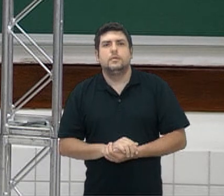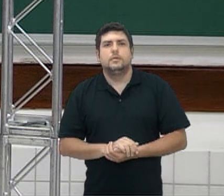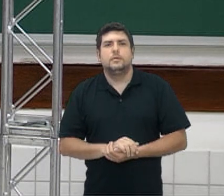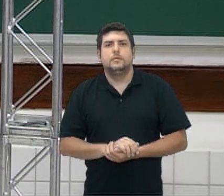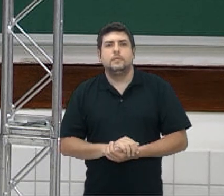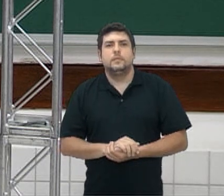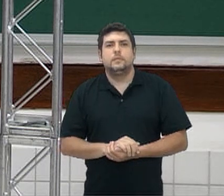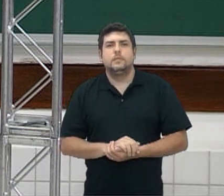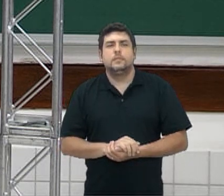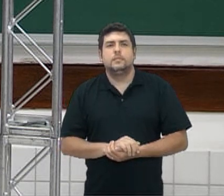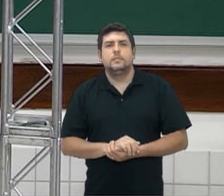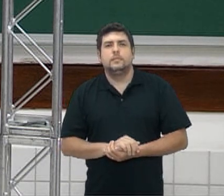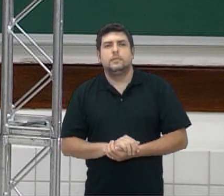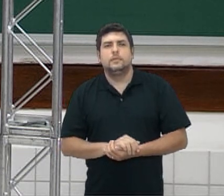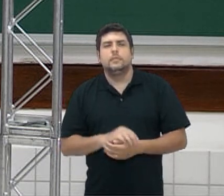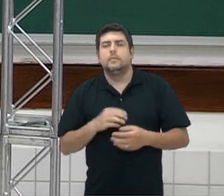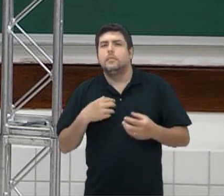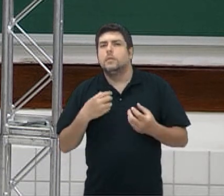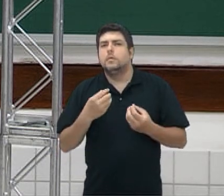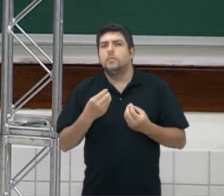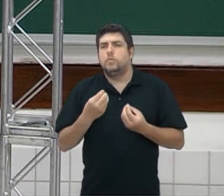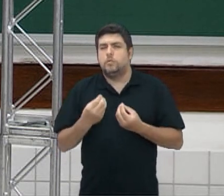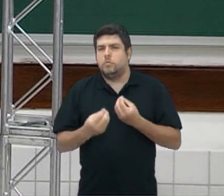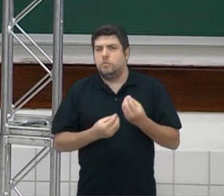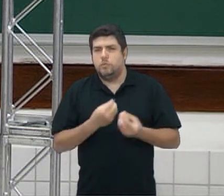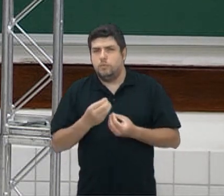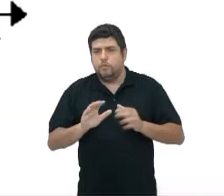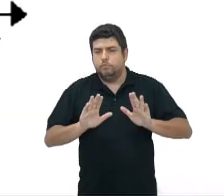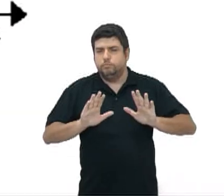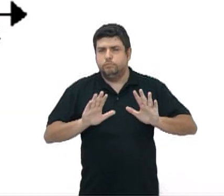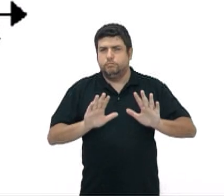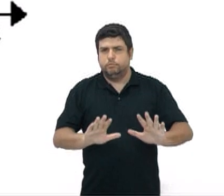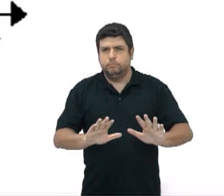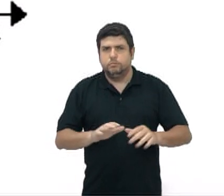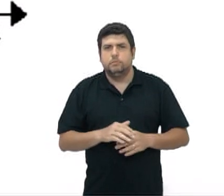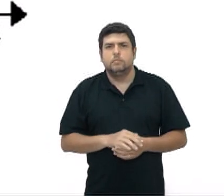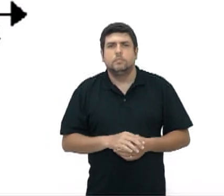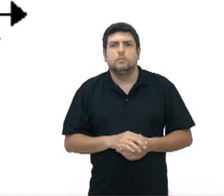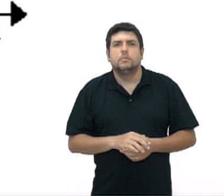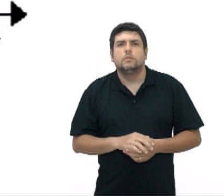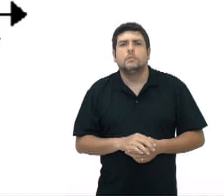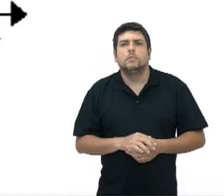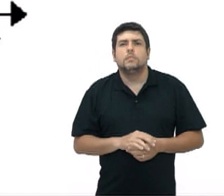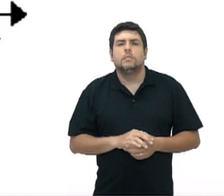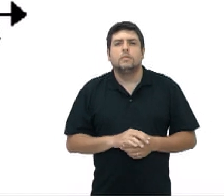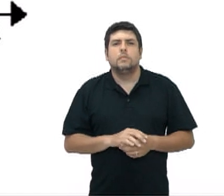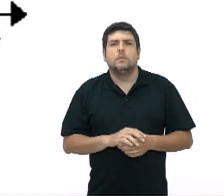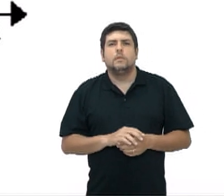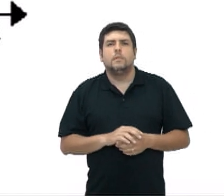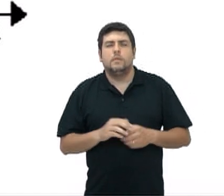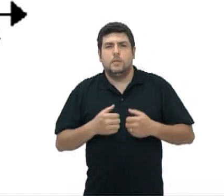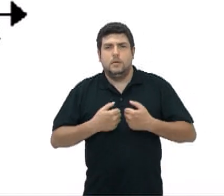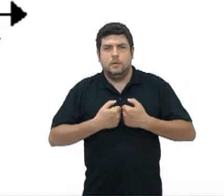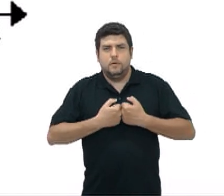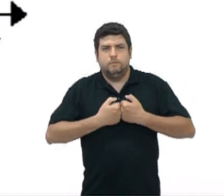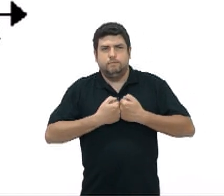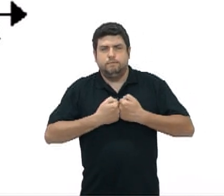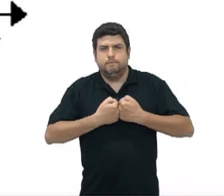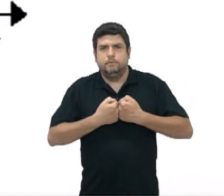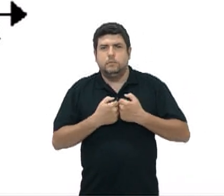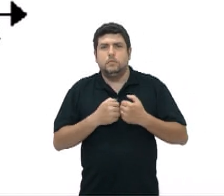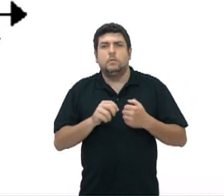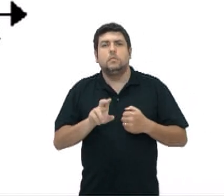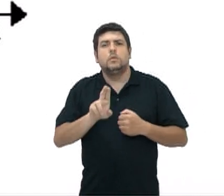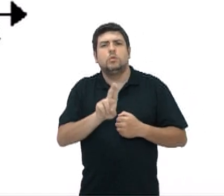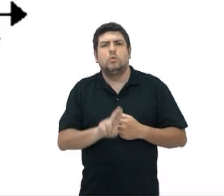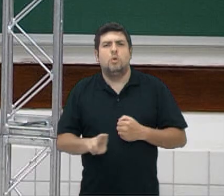Algumas propriedades sobre a questão do impulso. Em física, é muito comum nós trabalharmos com gráficos, né? Por